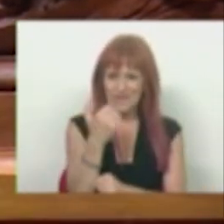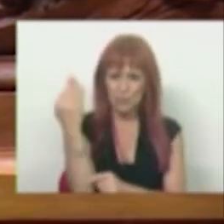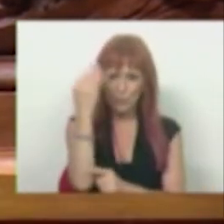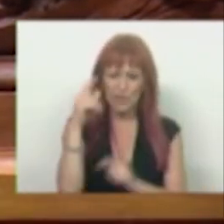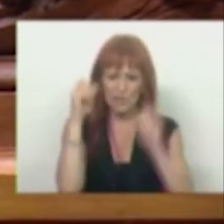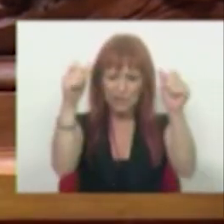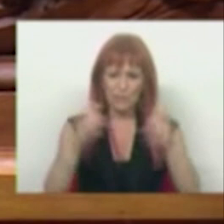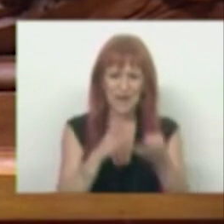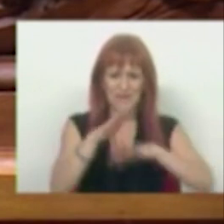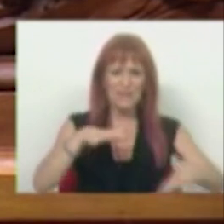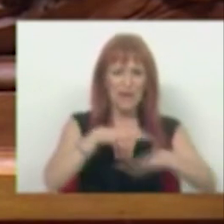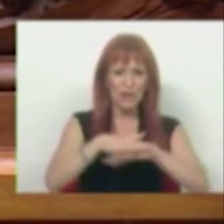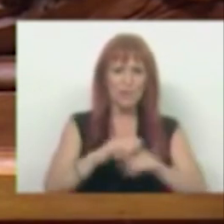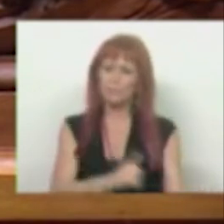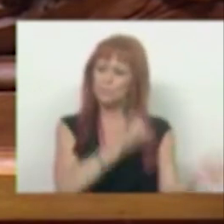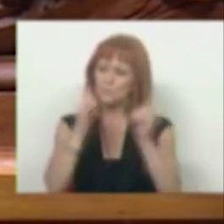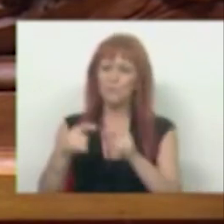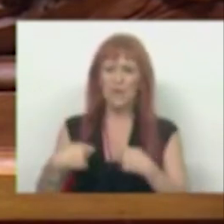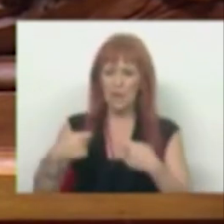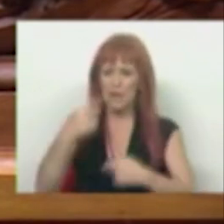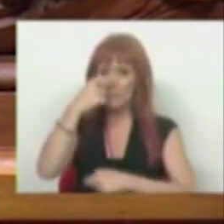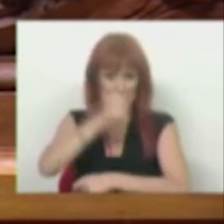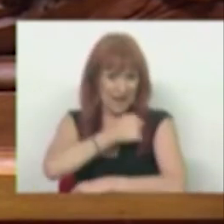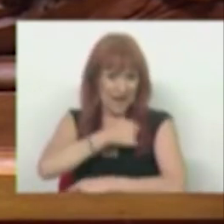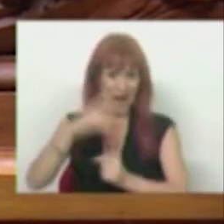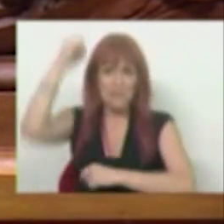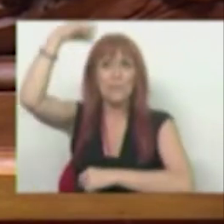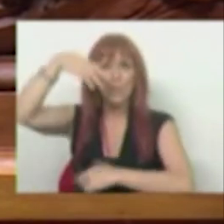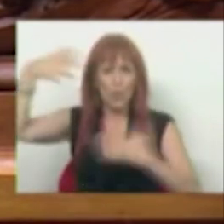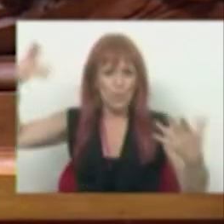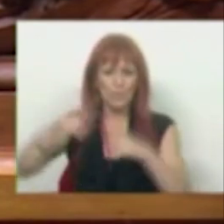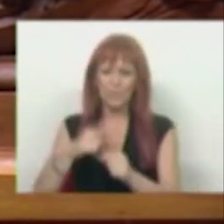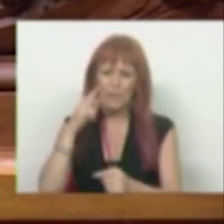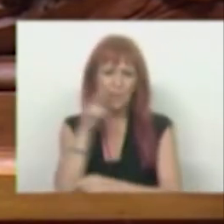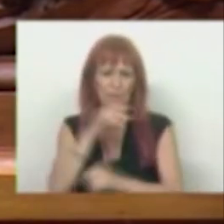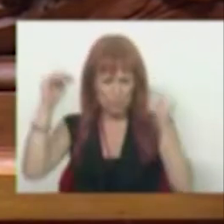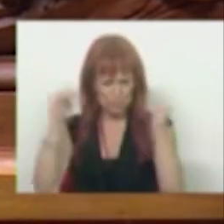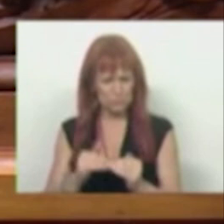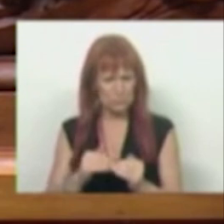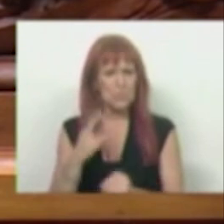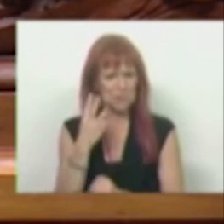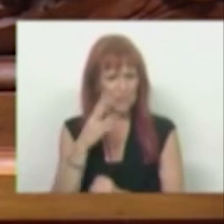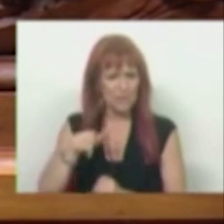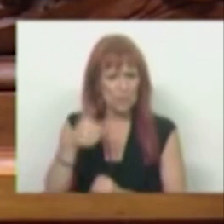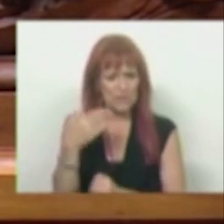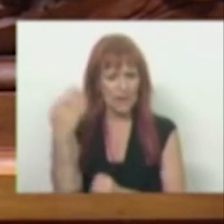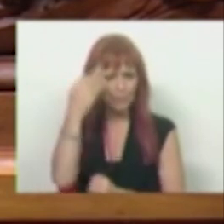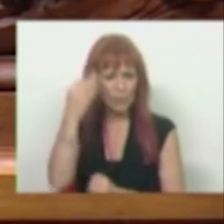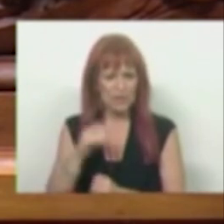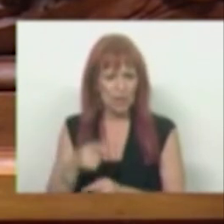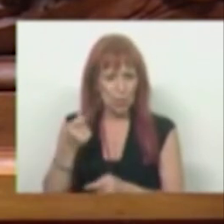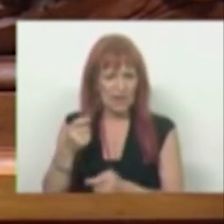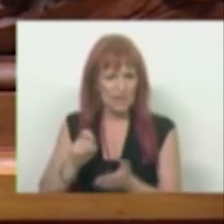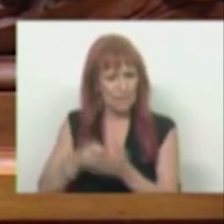nas tarifas de acesso à rede. Por outro lado, os consumidores domésticos de eletricidade observaram uma redução de 3,7% no